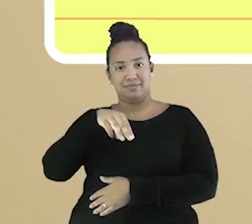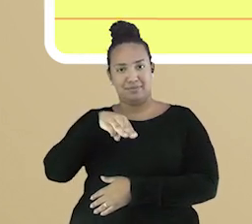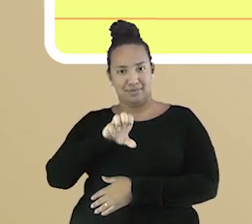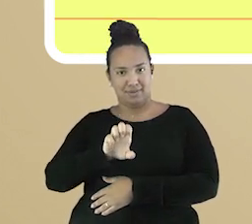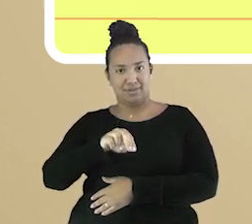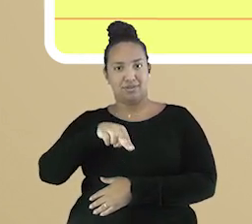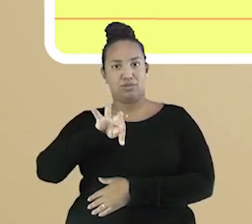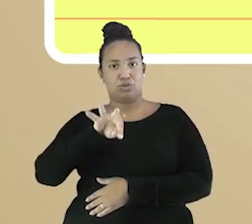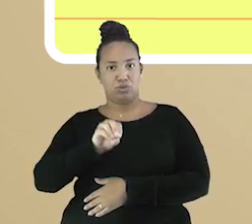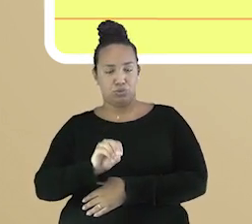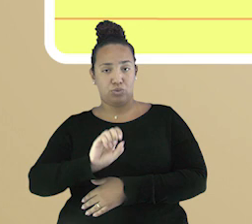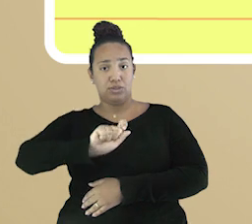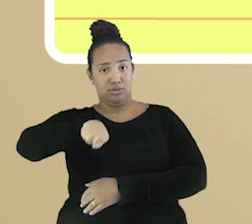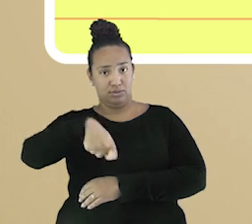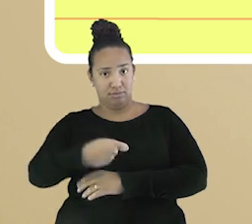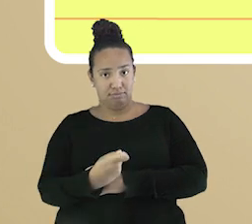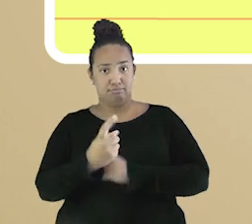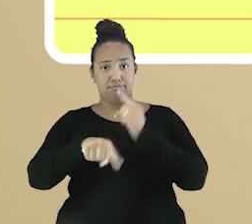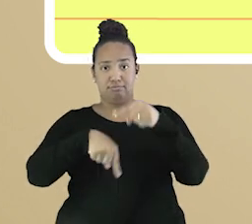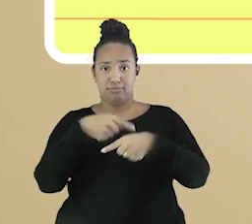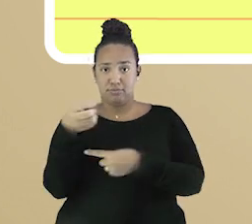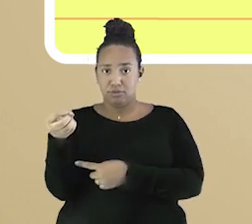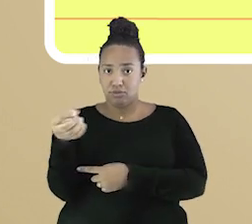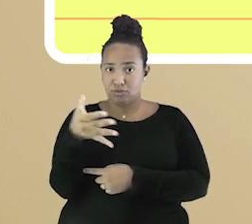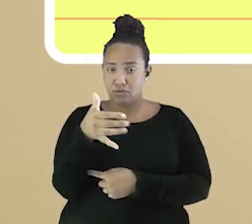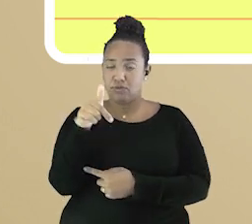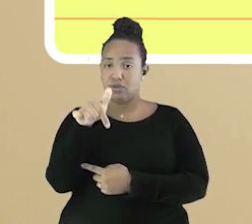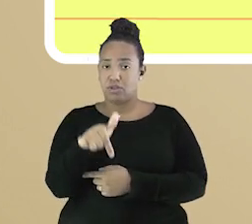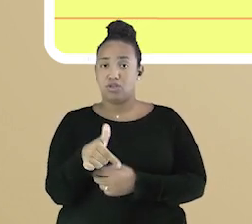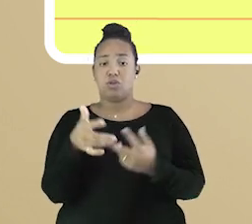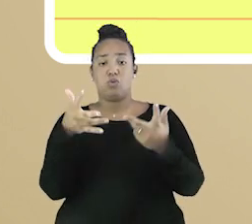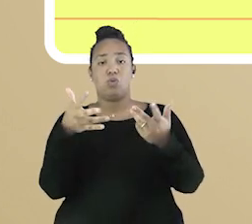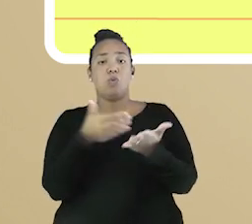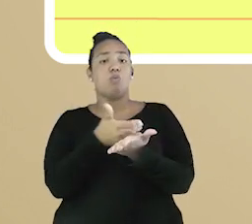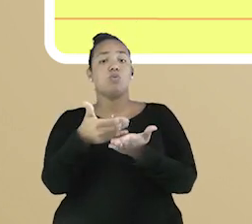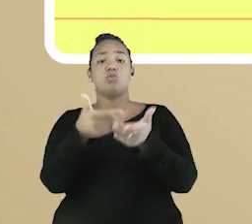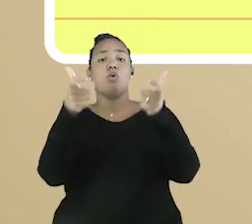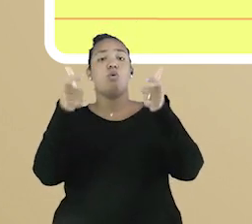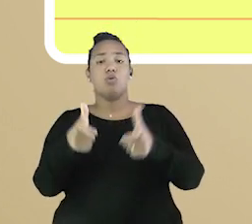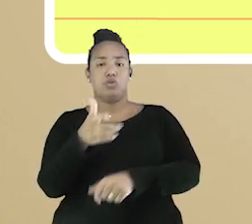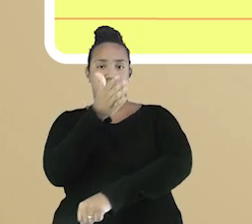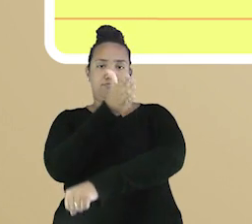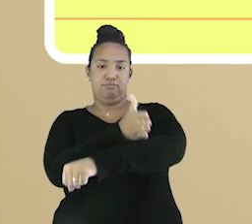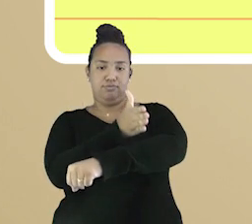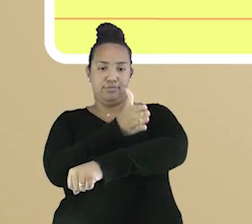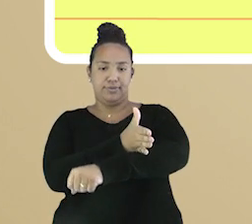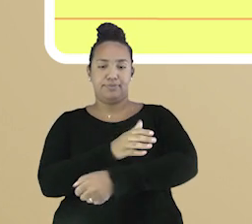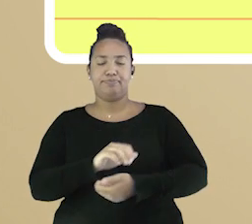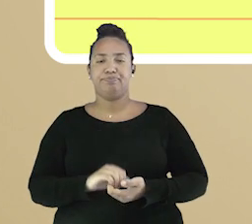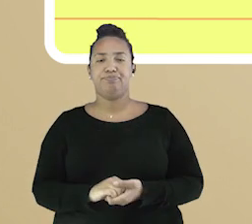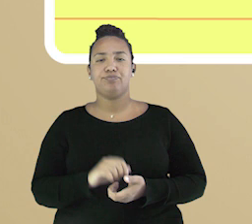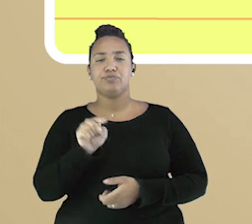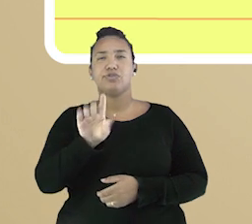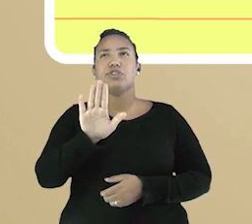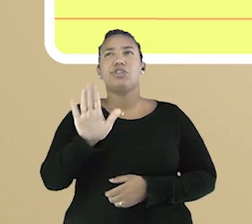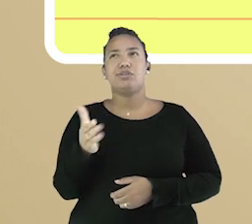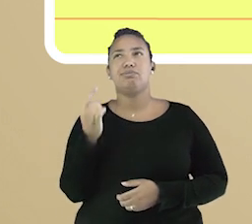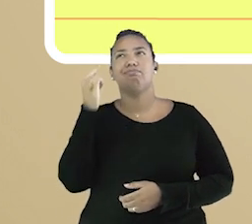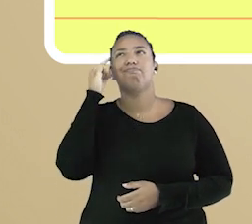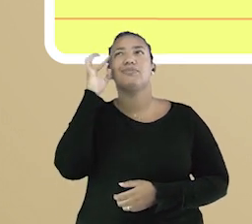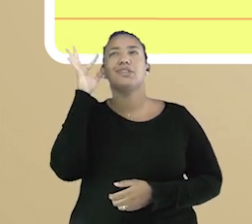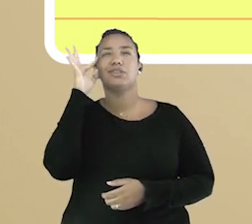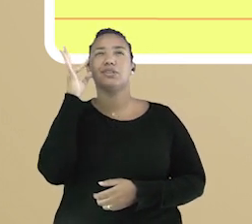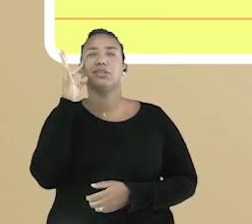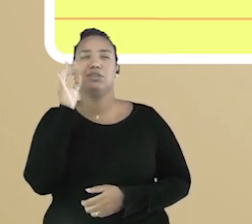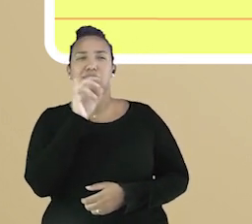ele rompeu com o modelo de vida vigente durante a Idade Média. Você já imaginou como seria a nossa vida sem